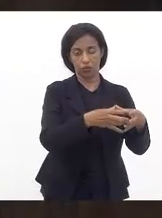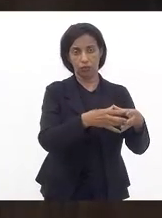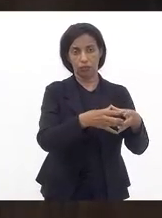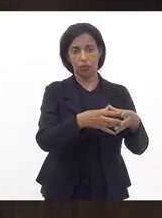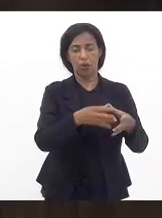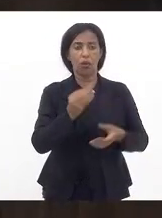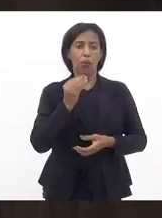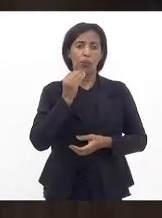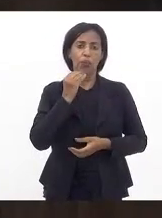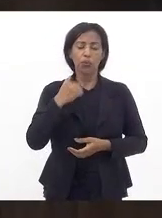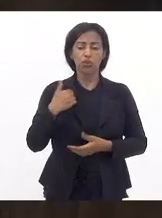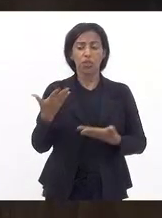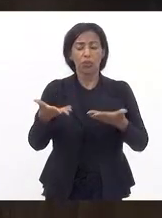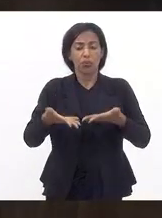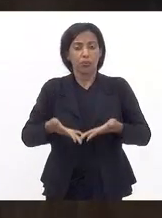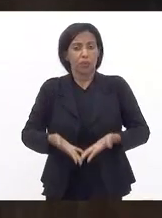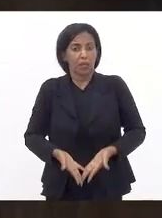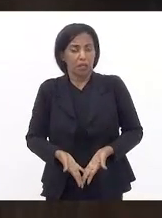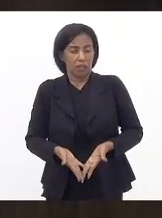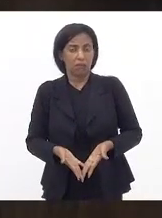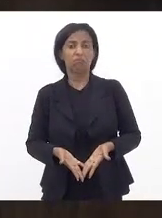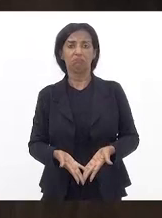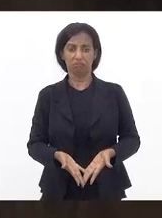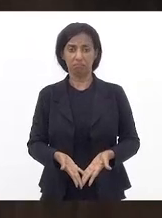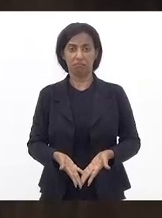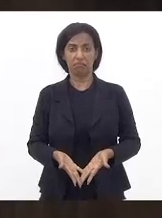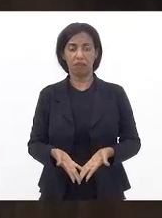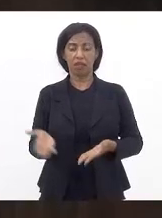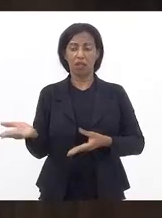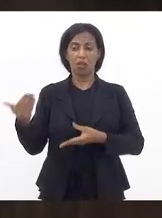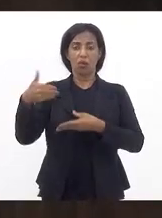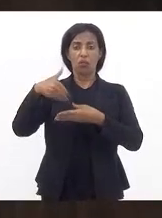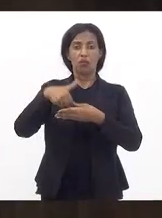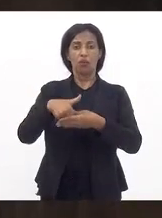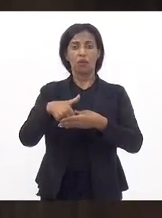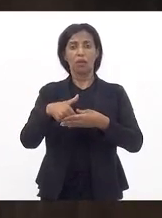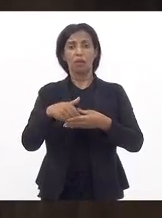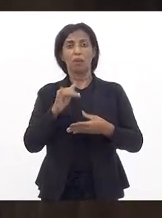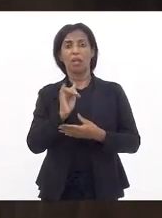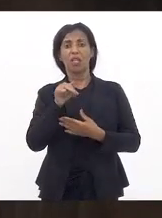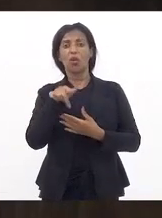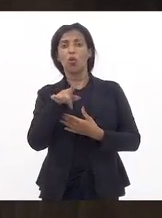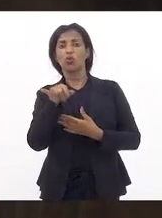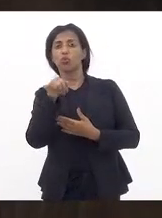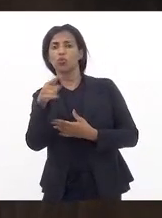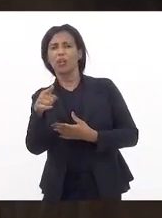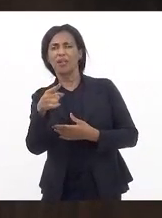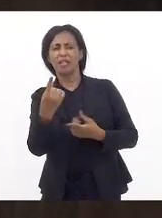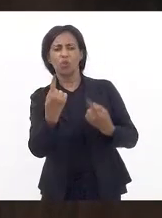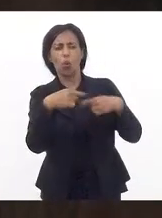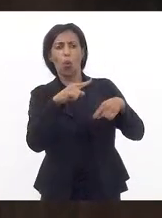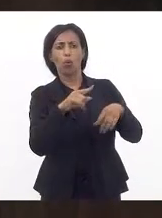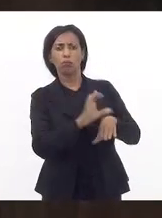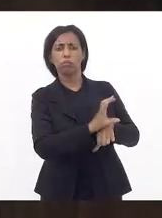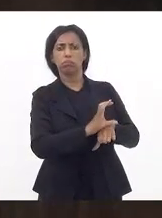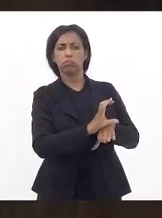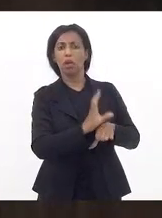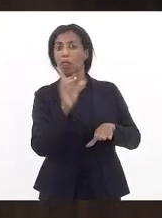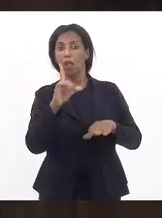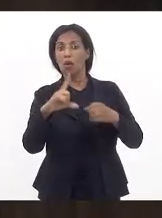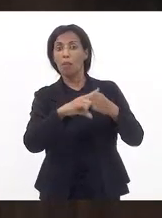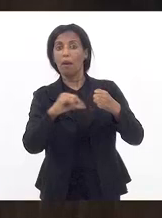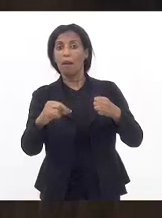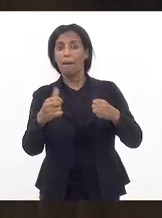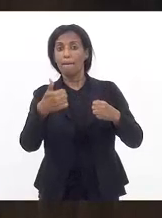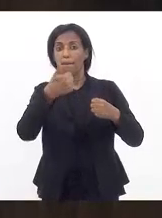podia eu aqui estar secretaria Zando então do voto pela inconstitucionalidade mas não estou em respeito ao